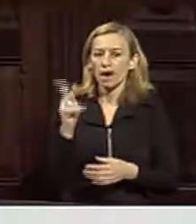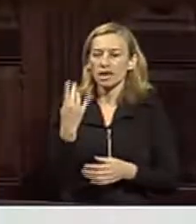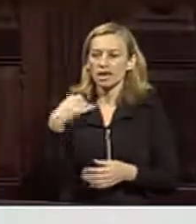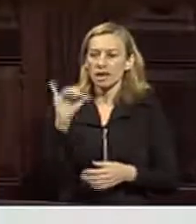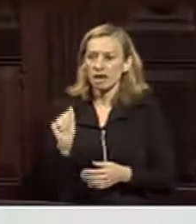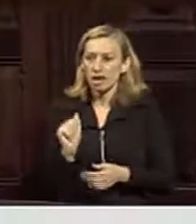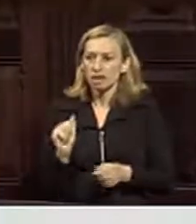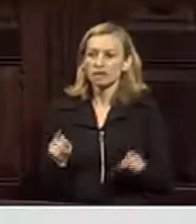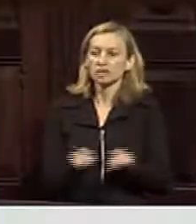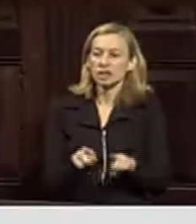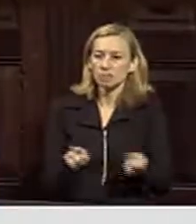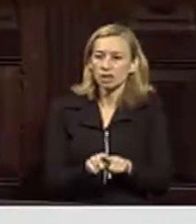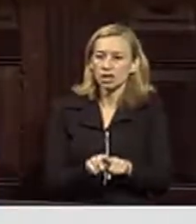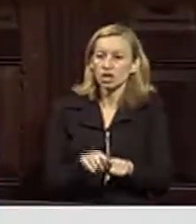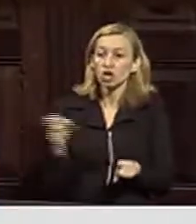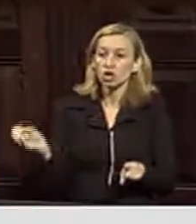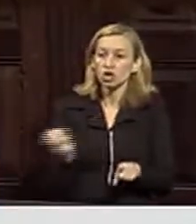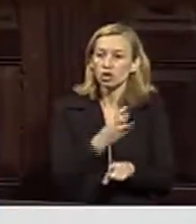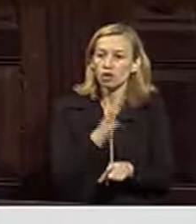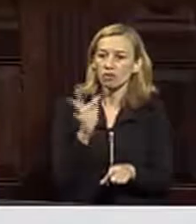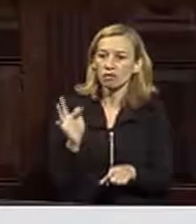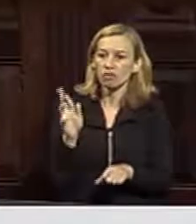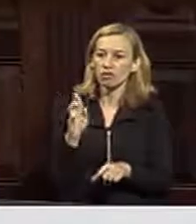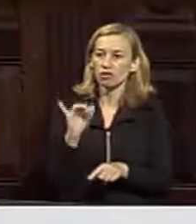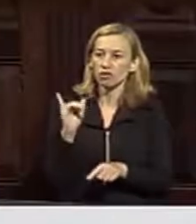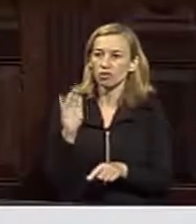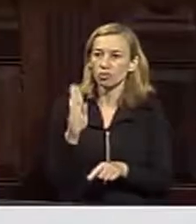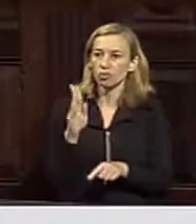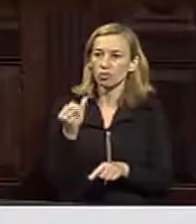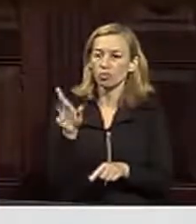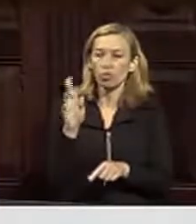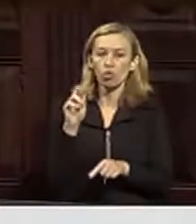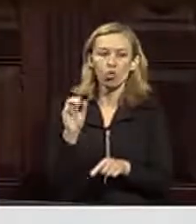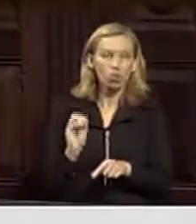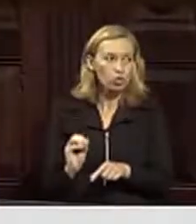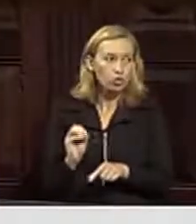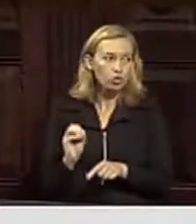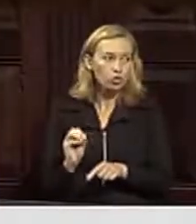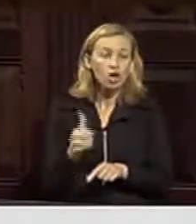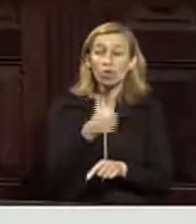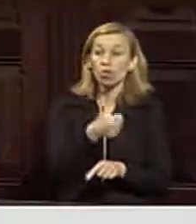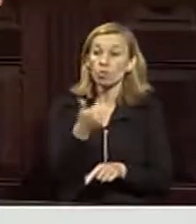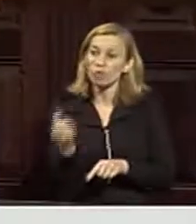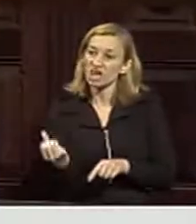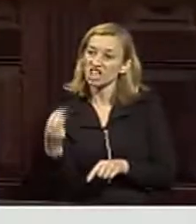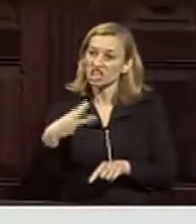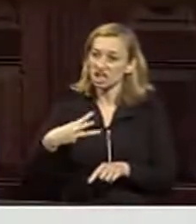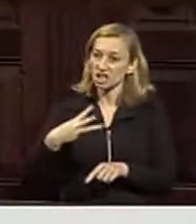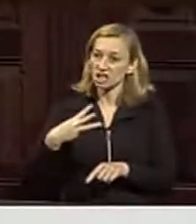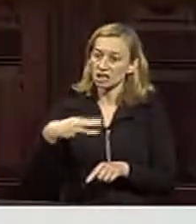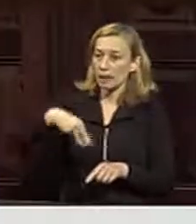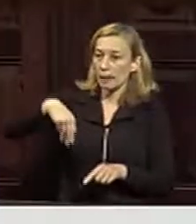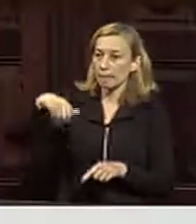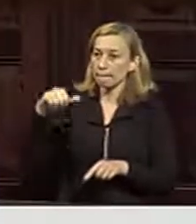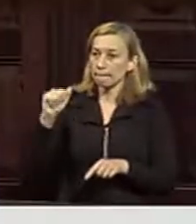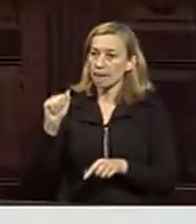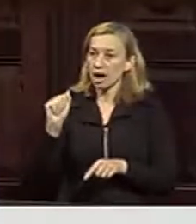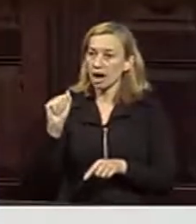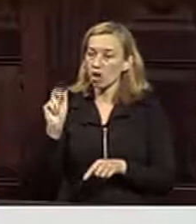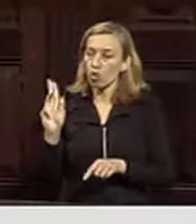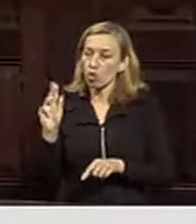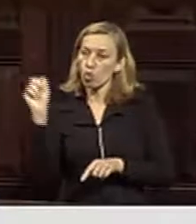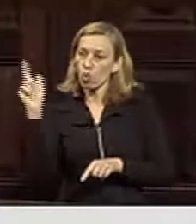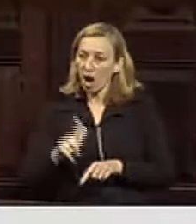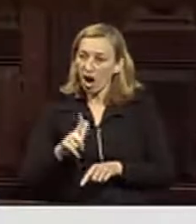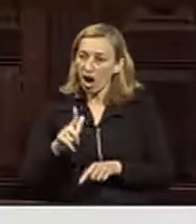que liga Friburgo a Sumidouro. A 163, Penedo, Visconde Mauá, me mandou